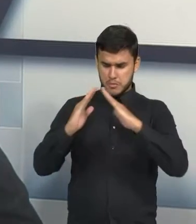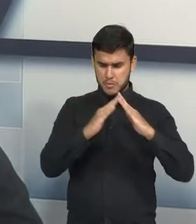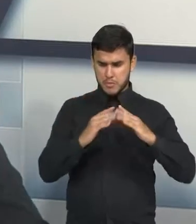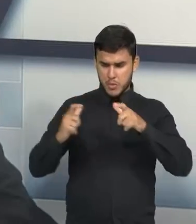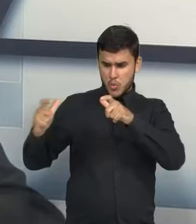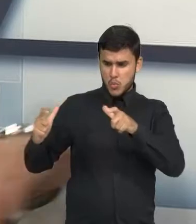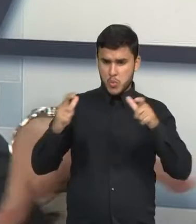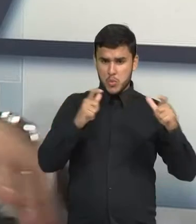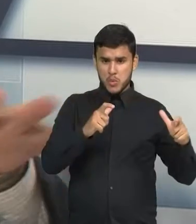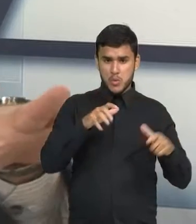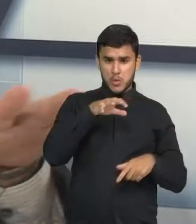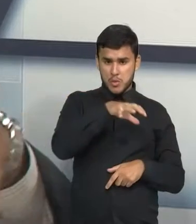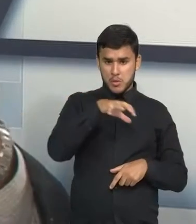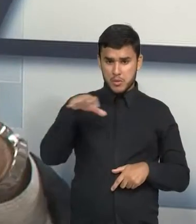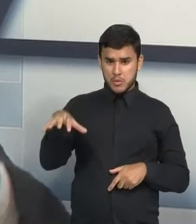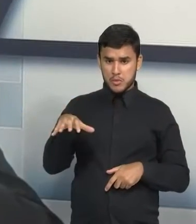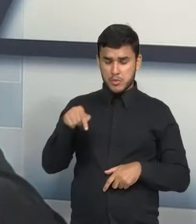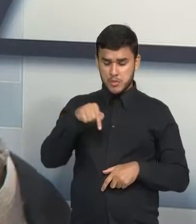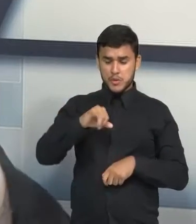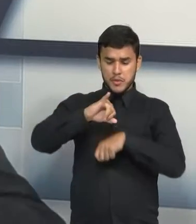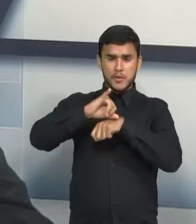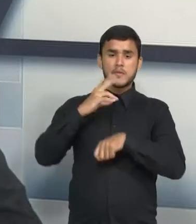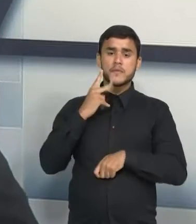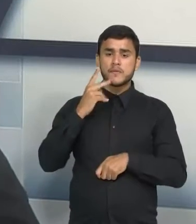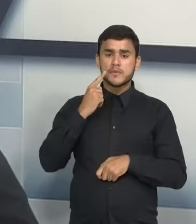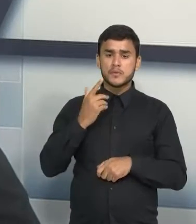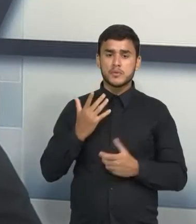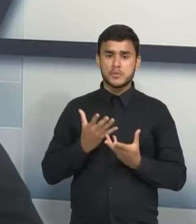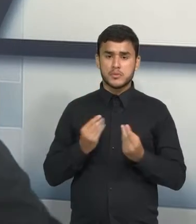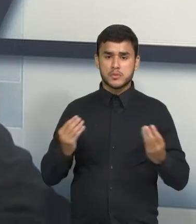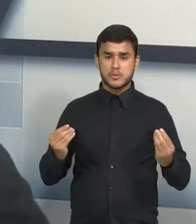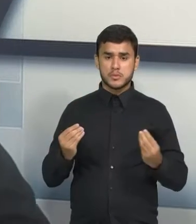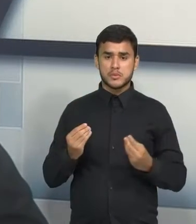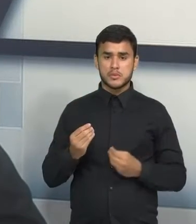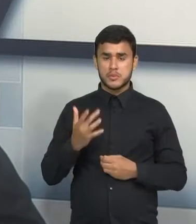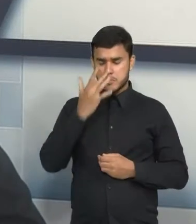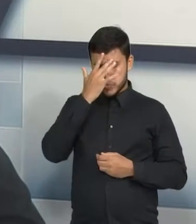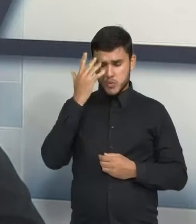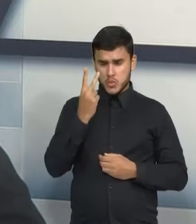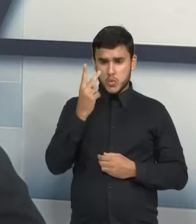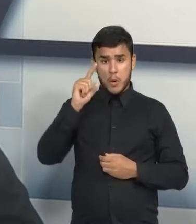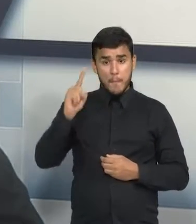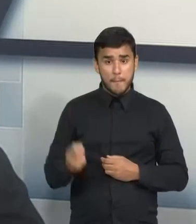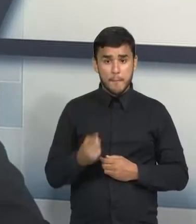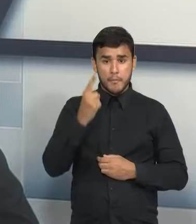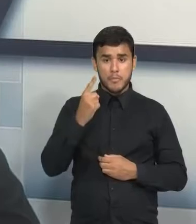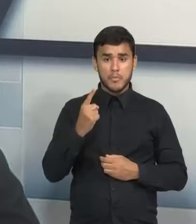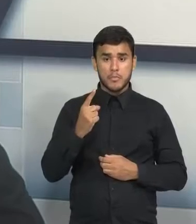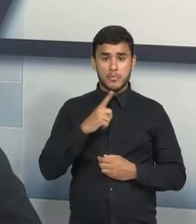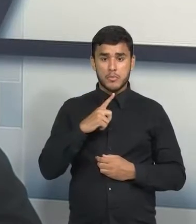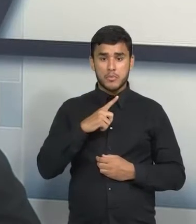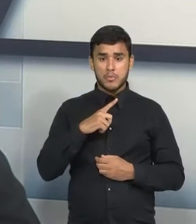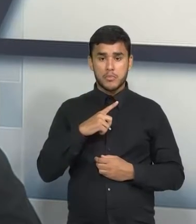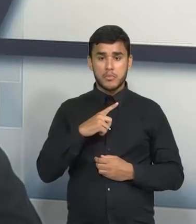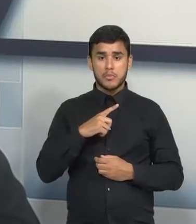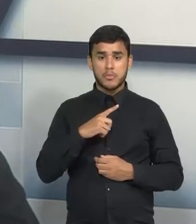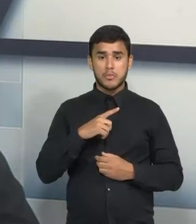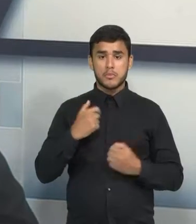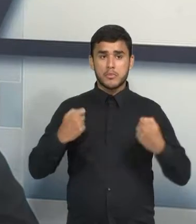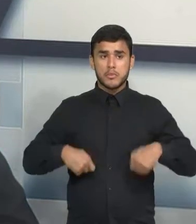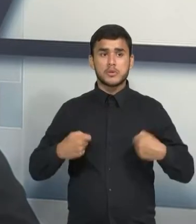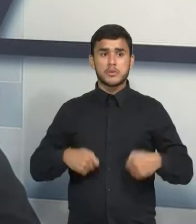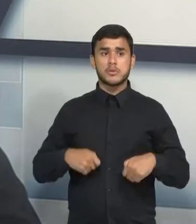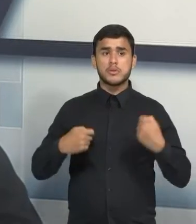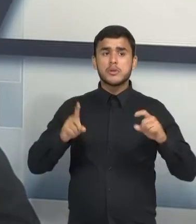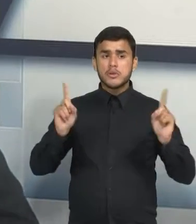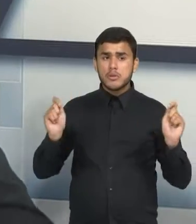quarteirões, numa cidade, Fortaleza, e tem mais de 2 milhões de habitantes, tem um bandido em 2 quarteirões? Pode dizer isso? Pode